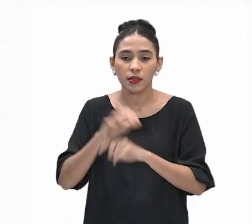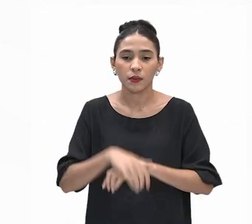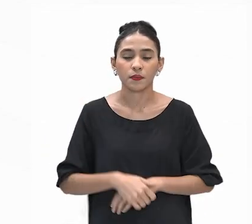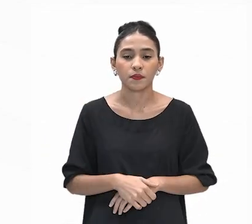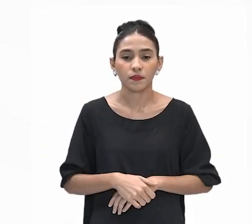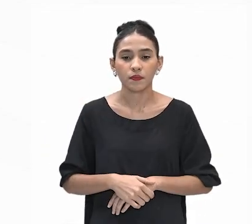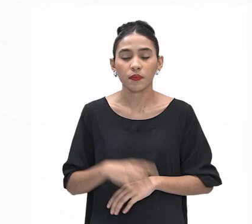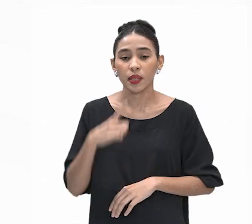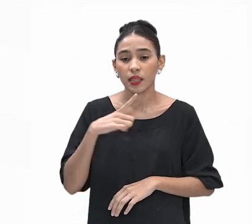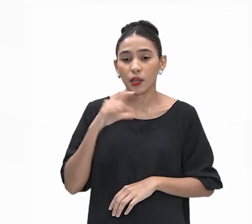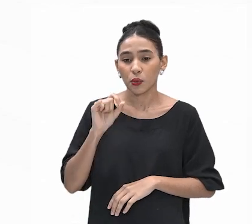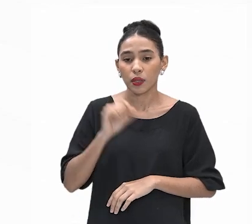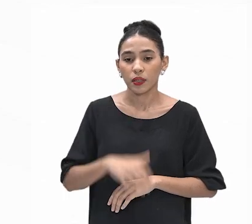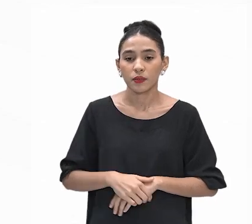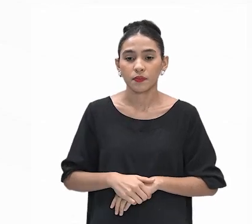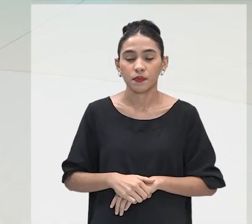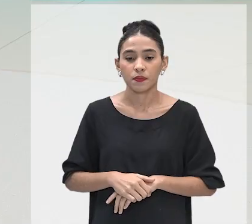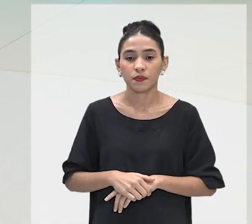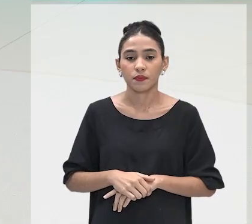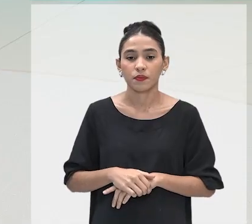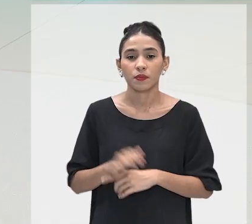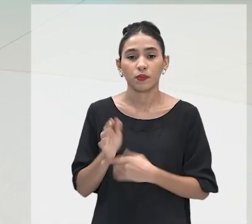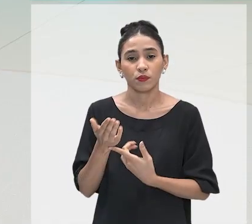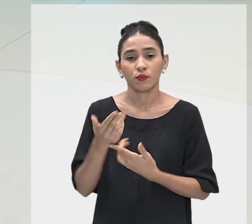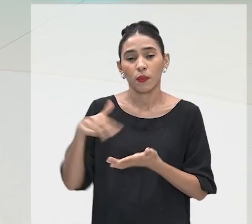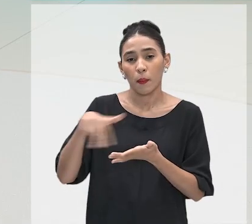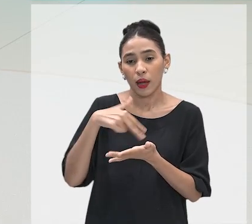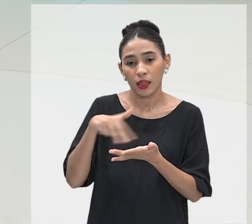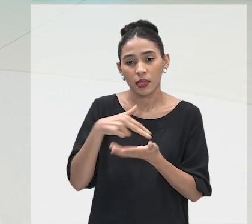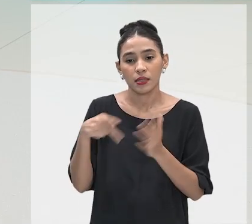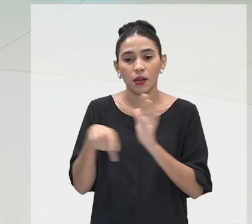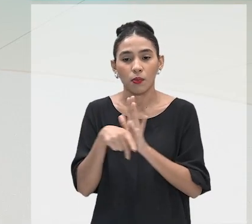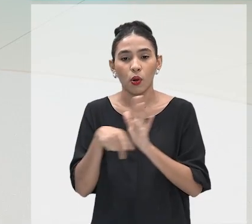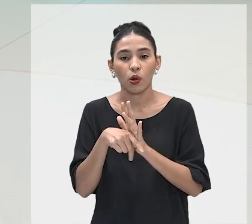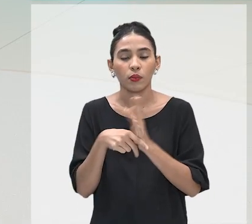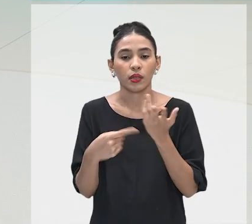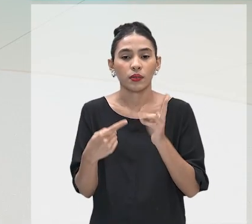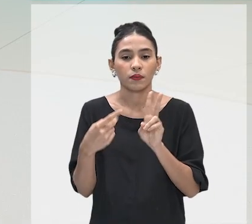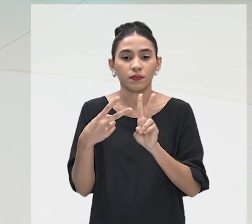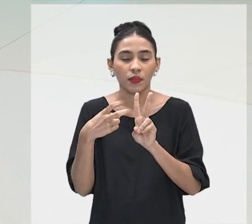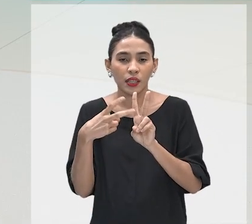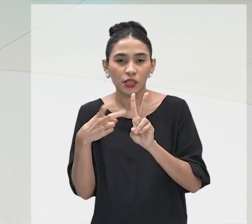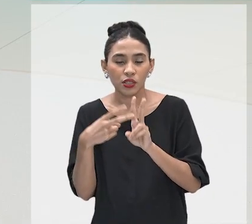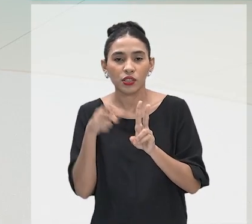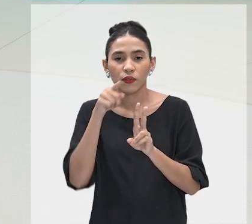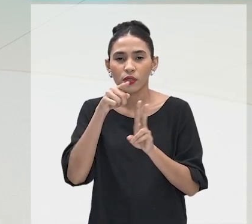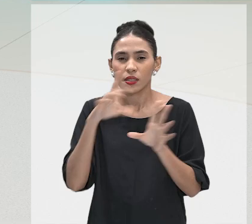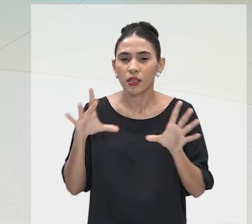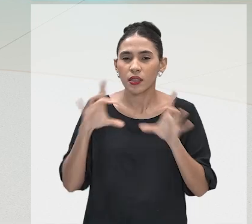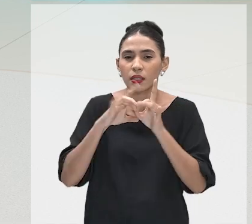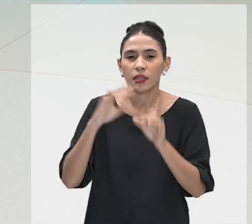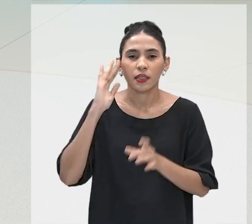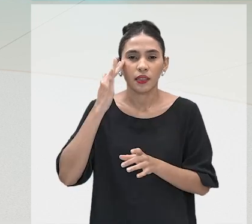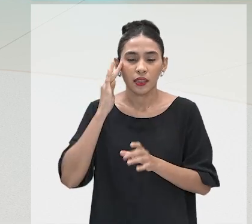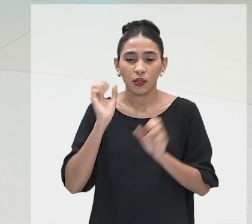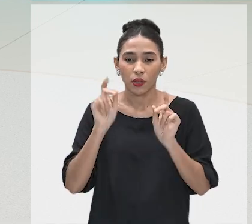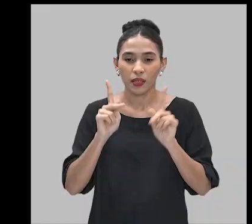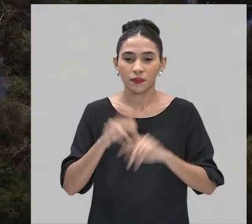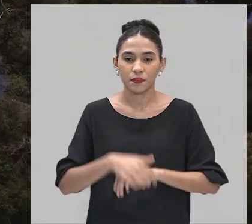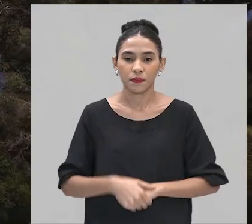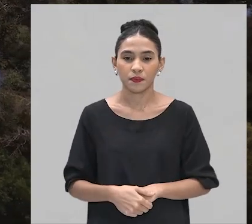um trechinho de uma dança, né, de uma dança indígena para contextualizar esse momento. Vamos ver?